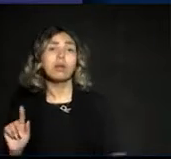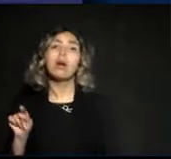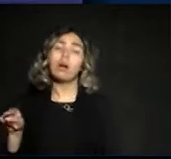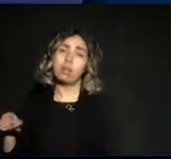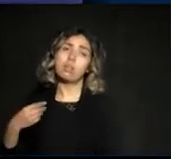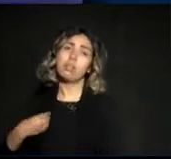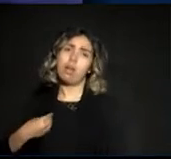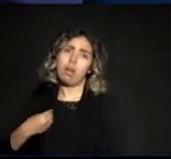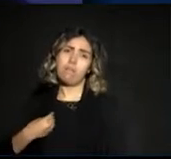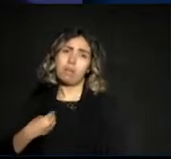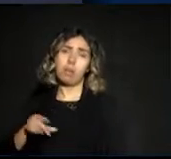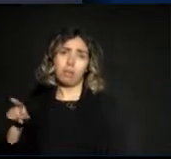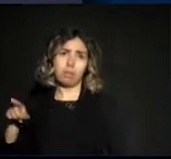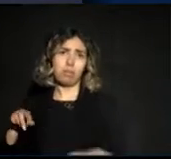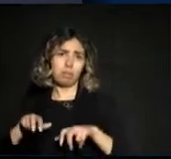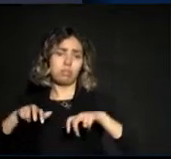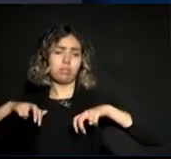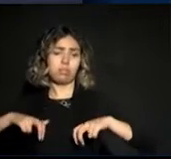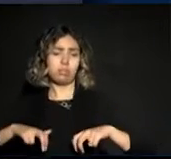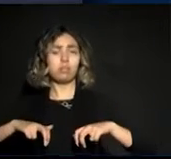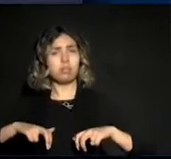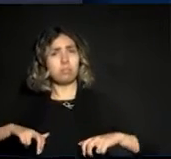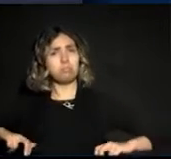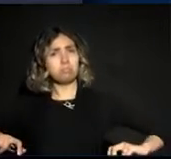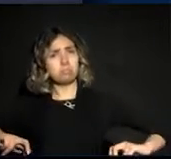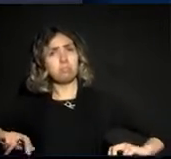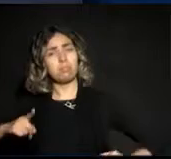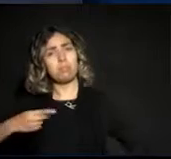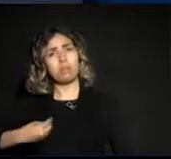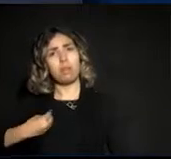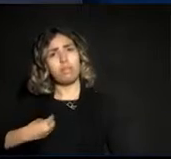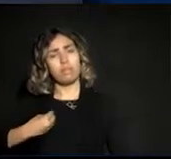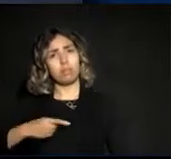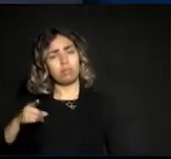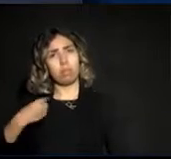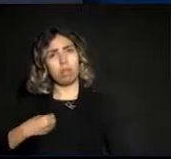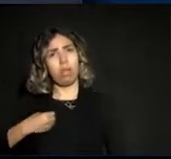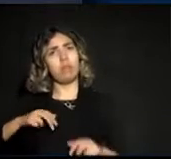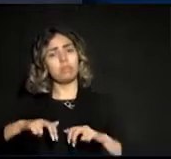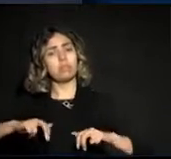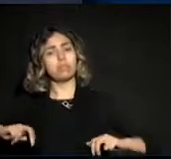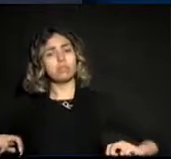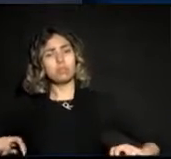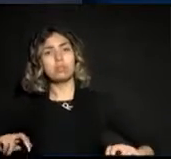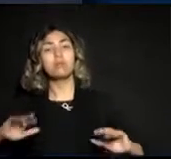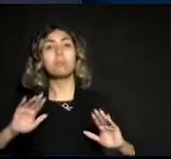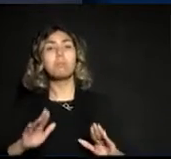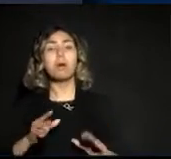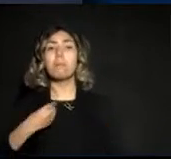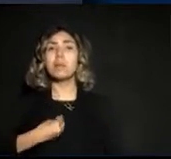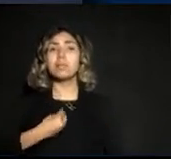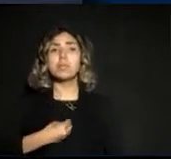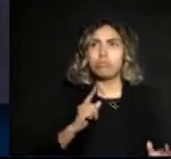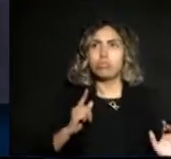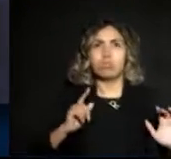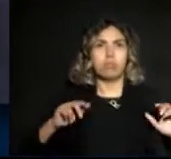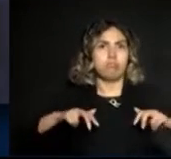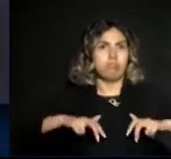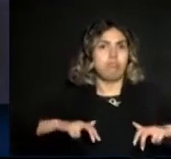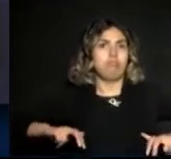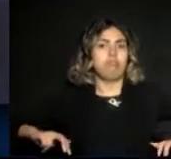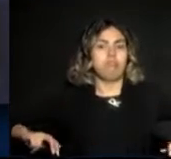tava na sala estava na brisa necessariamente cada um reage de um jeito só tô lhe dizendo que a presença de todos lá